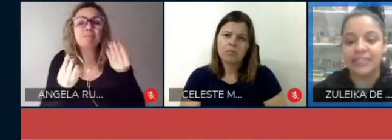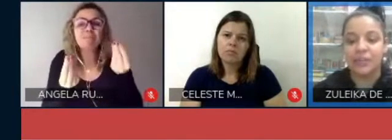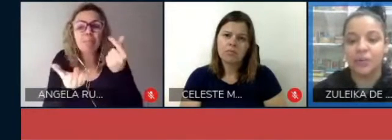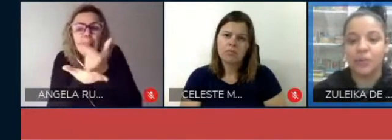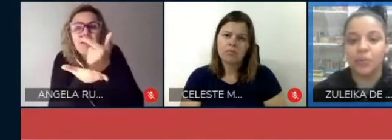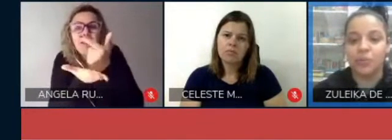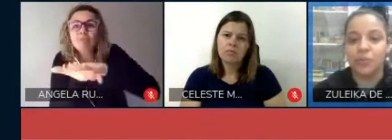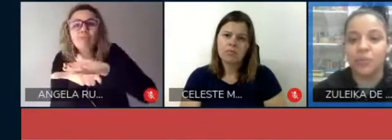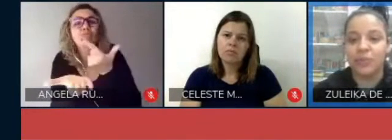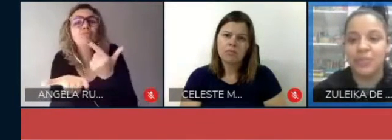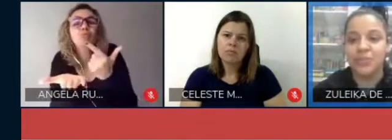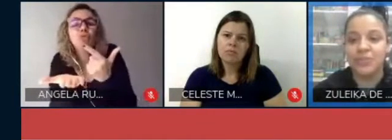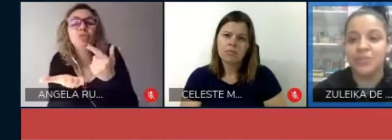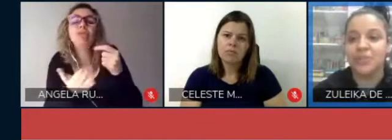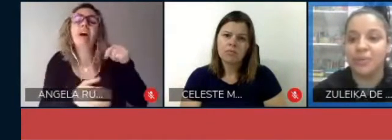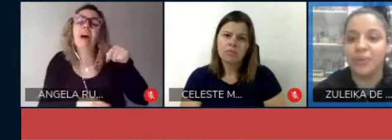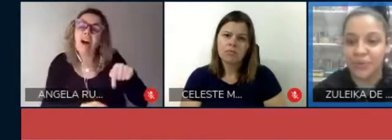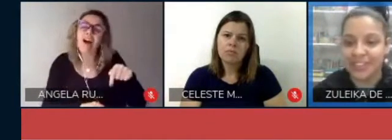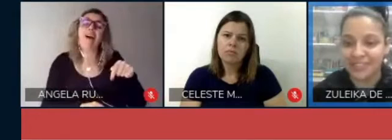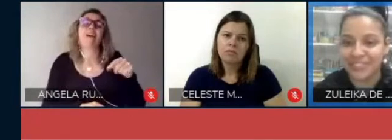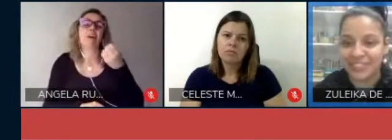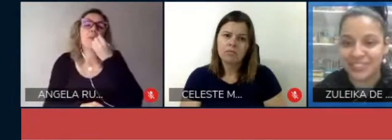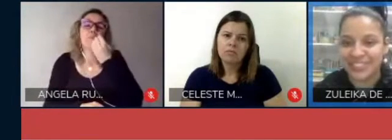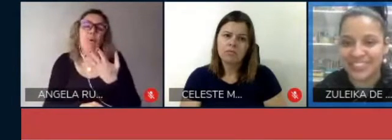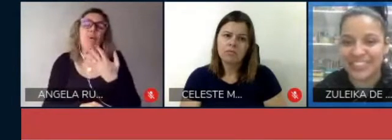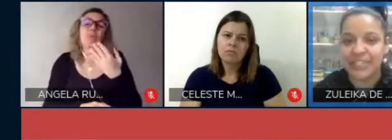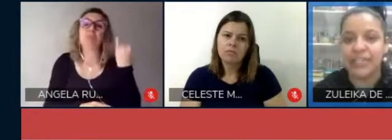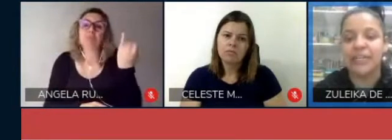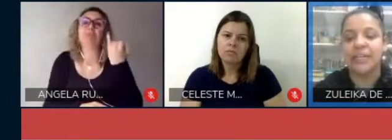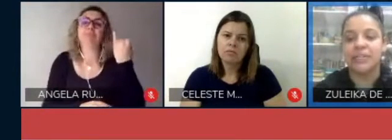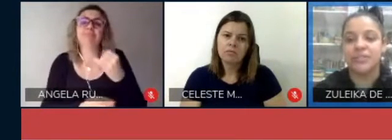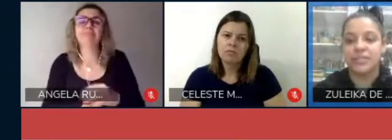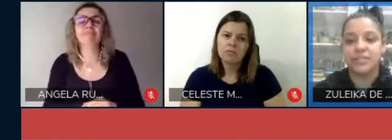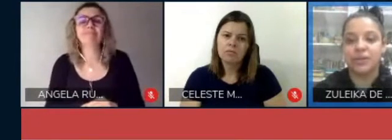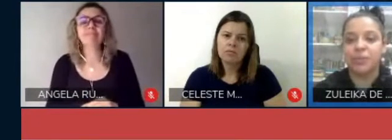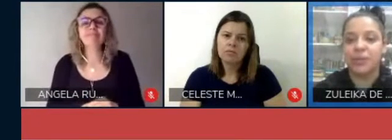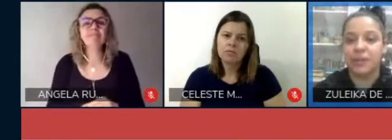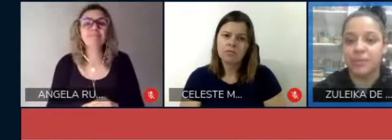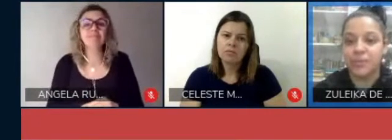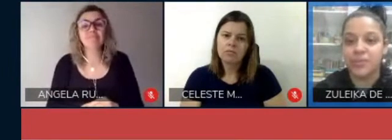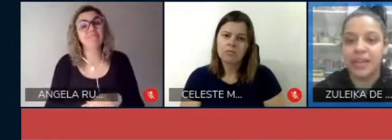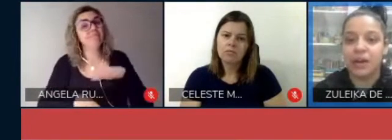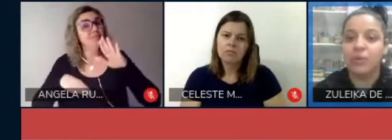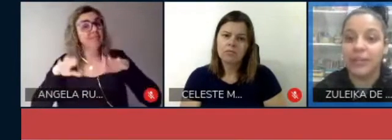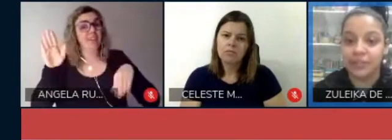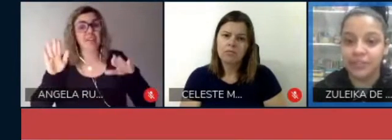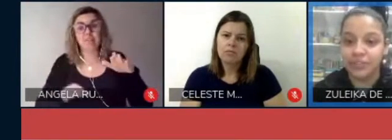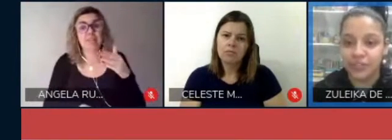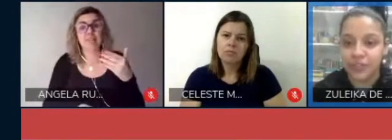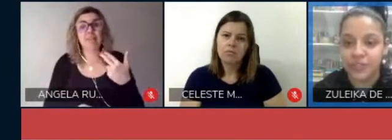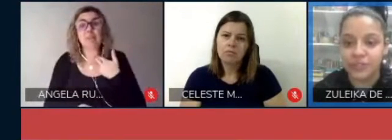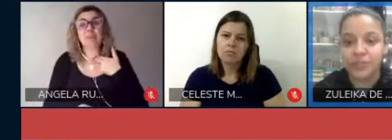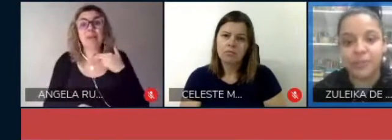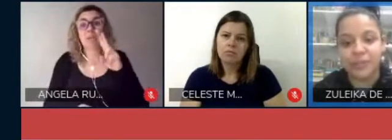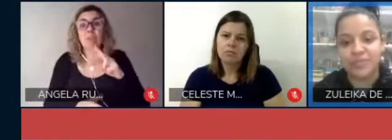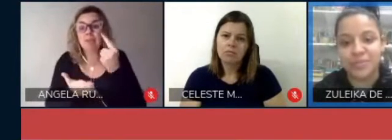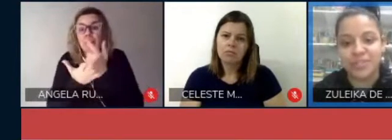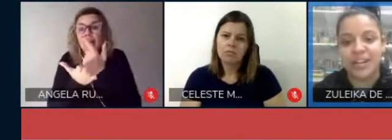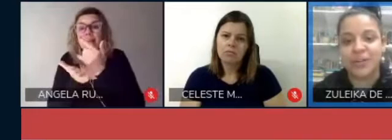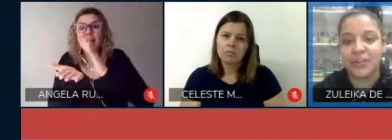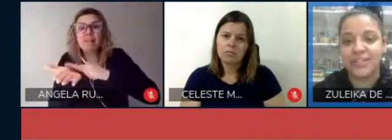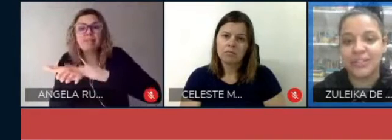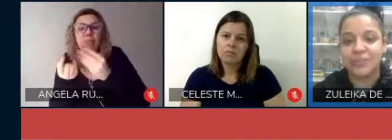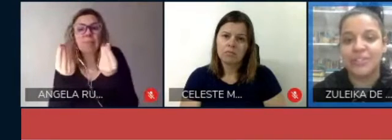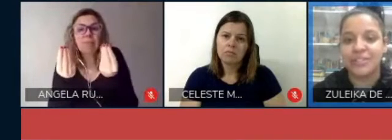físico. Então, isso é muito relevante, né? Às vezes não podemos usar o livro físico